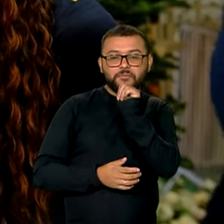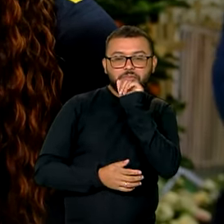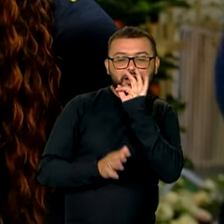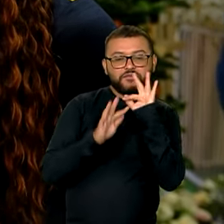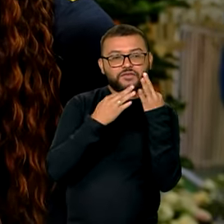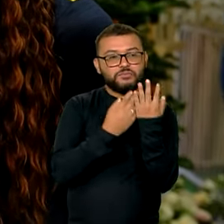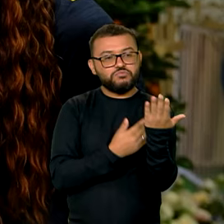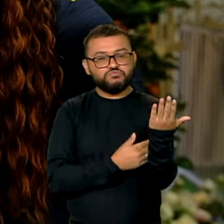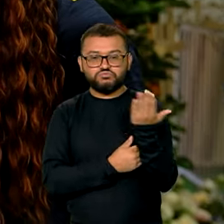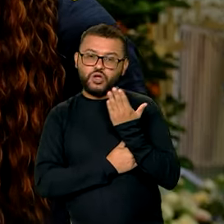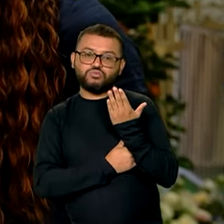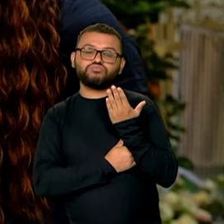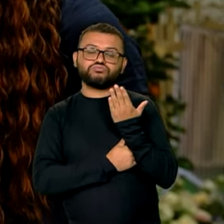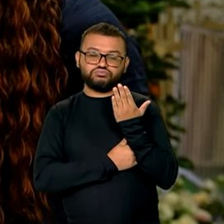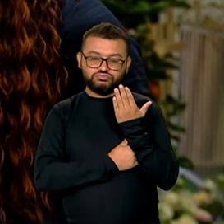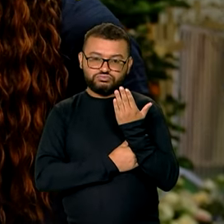vim